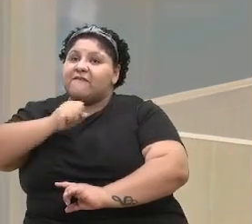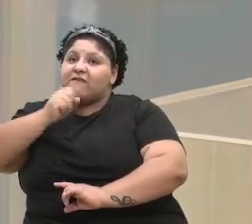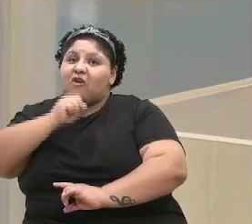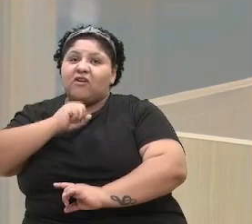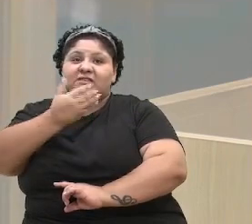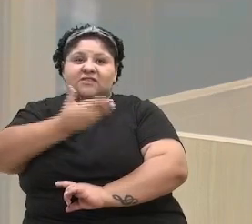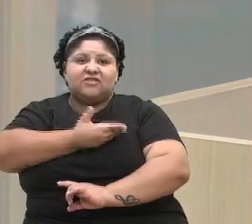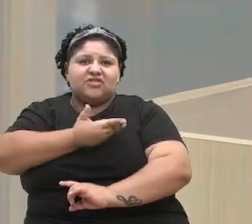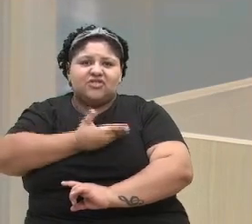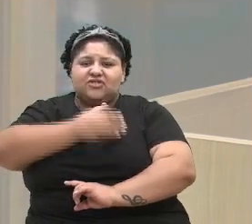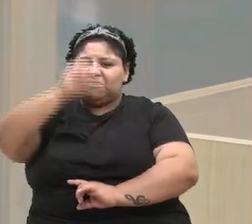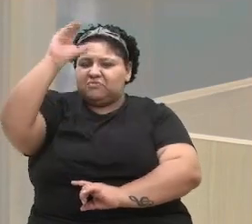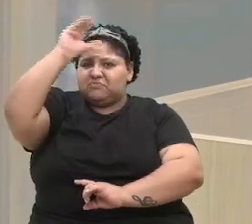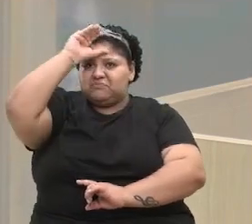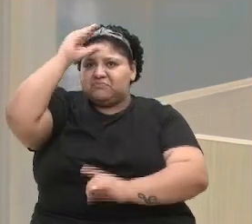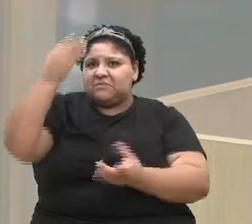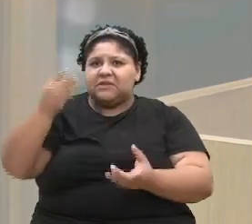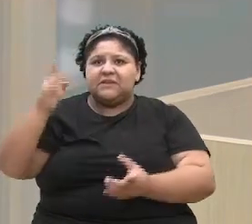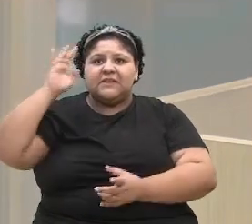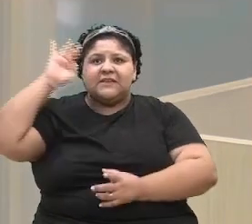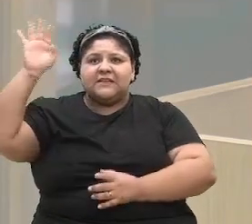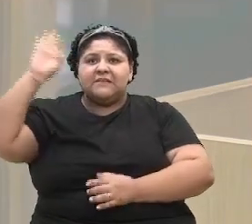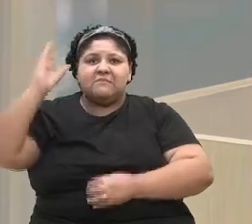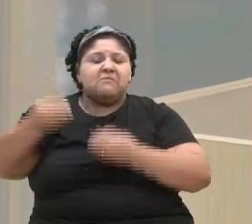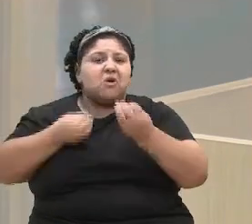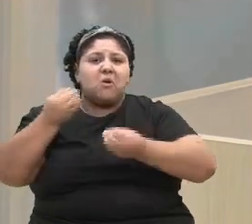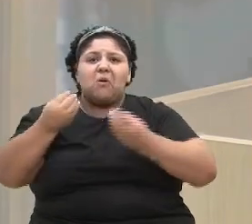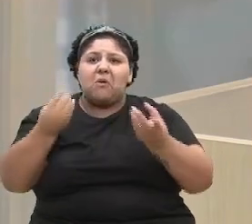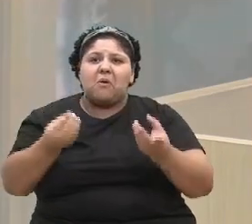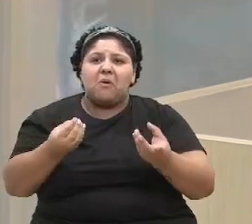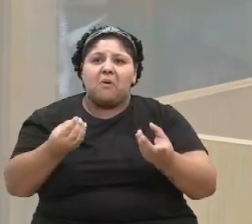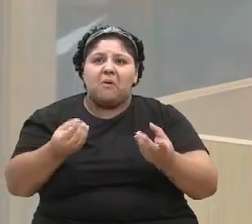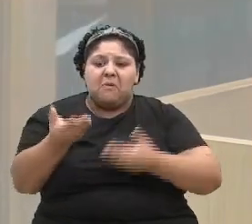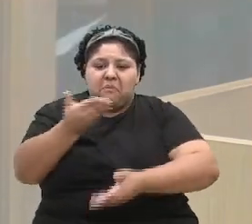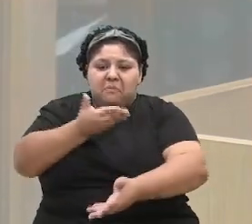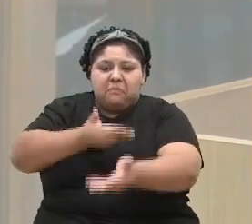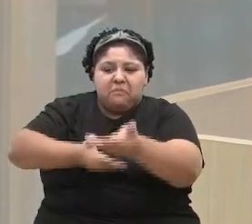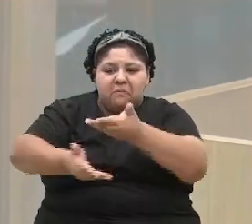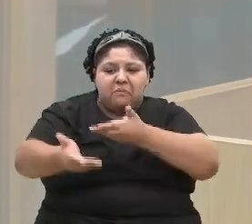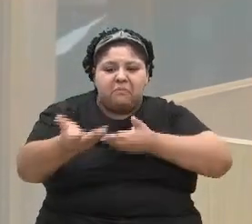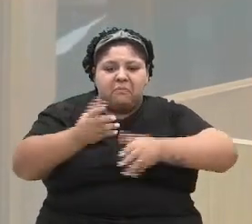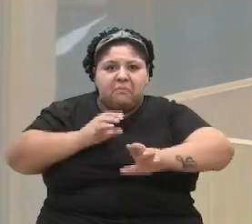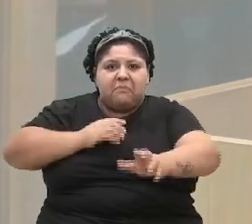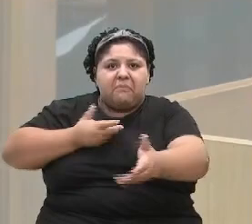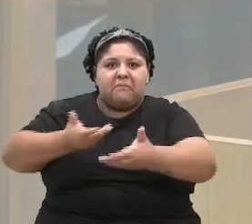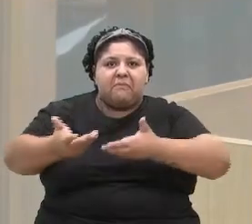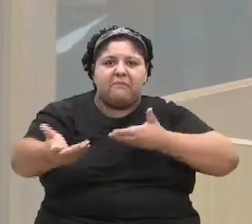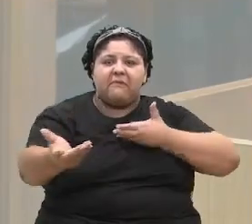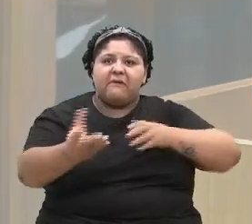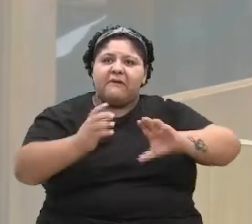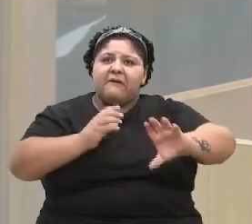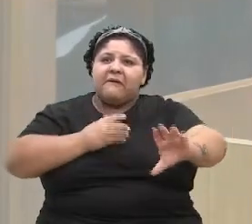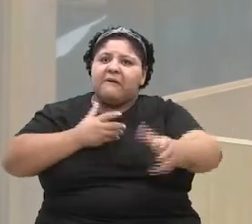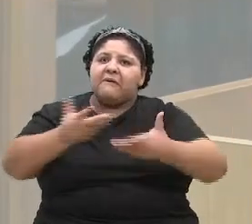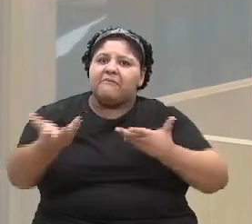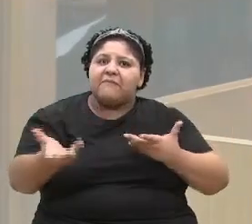amigos, que imaginem como se estivessem no nosso lugar e tivessem um Xande na vida de